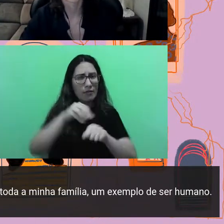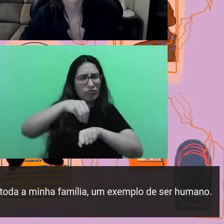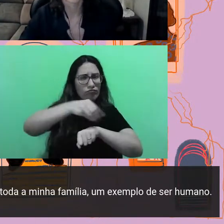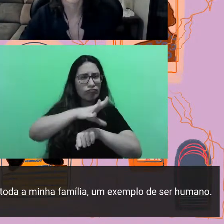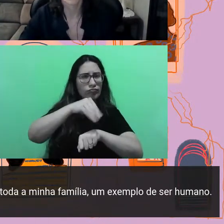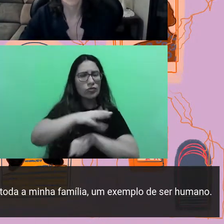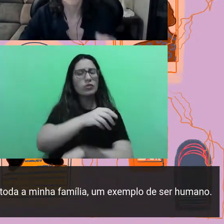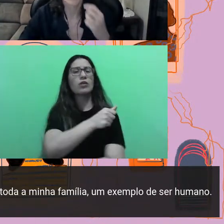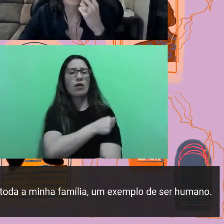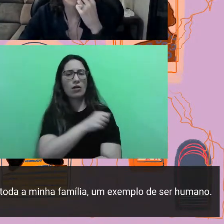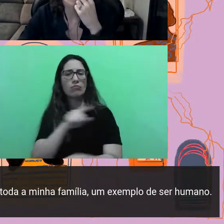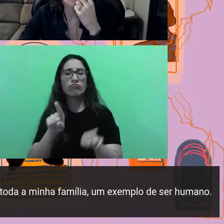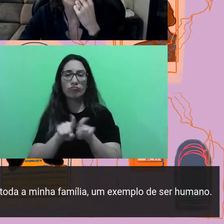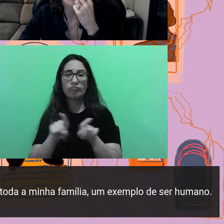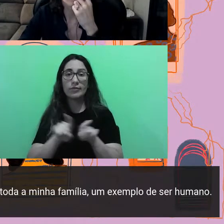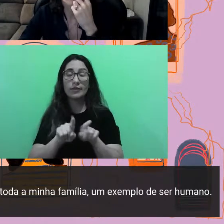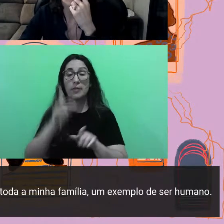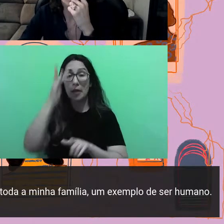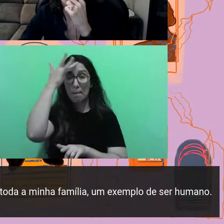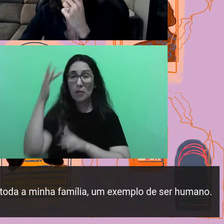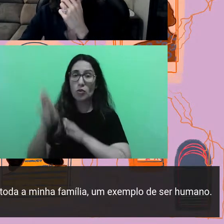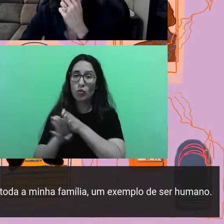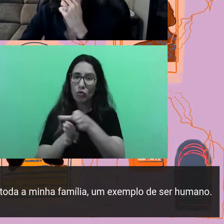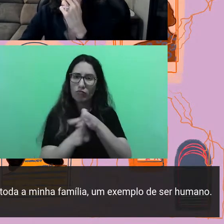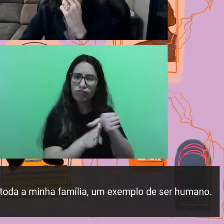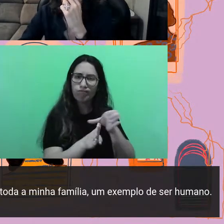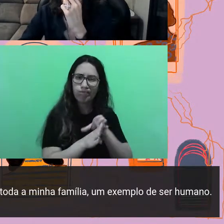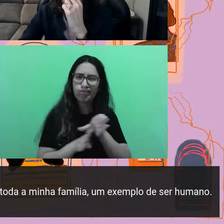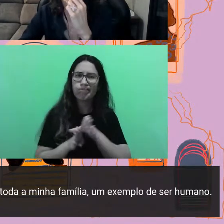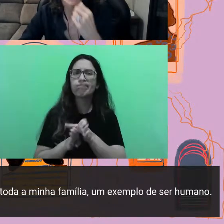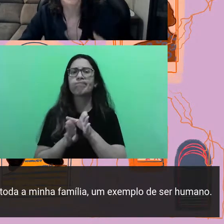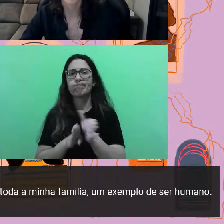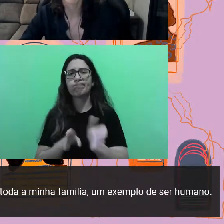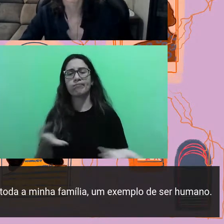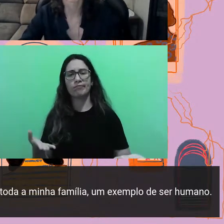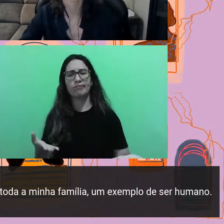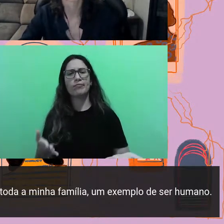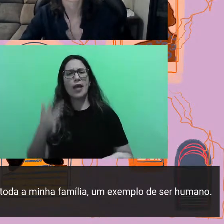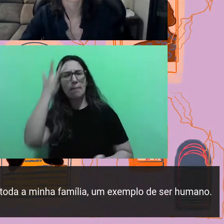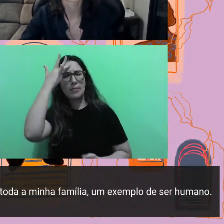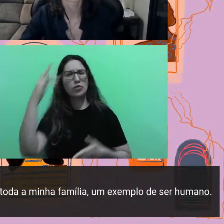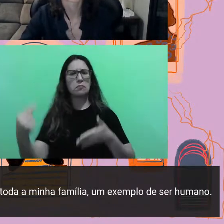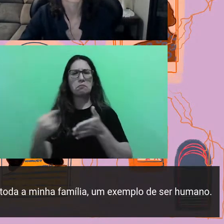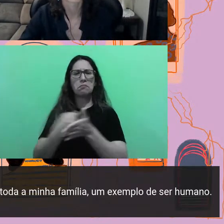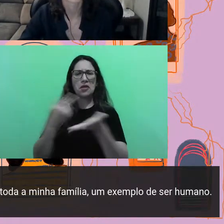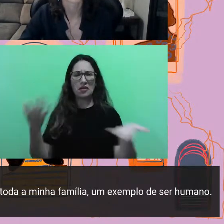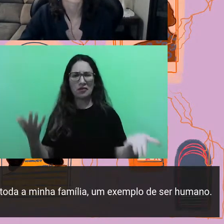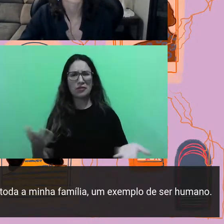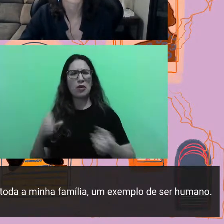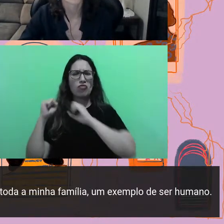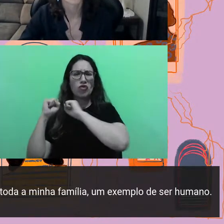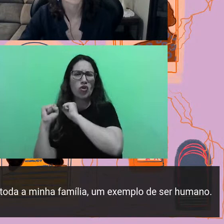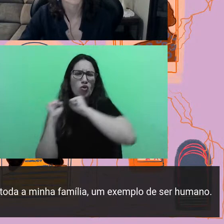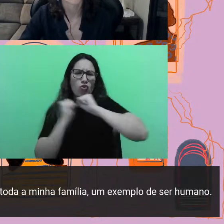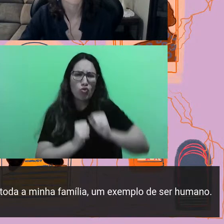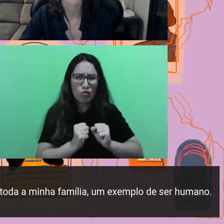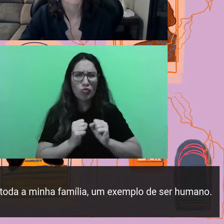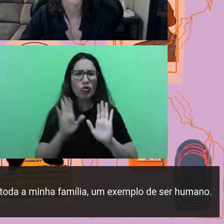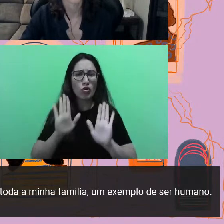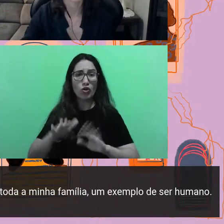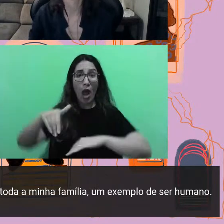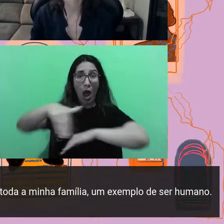para todos que têm a oportunidade de conversar comigo. Poxa, mas você faz judô? Já derrubou alguém na